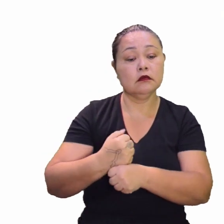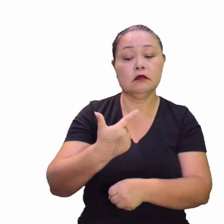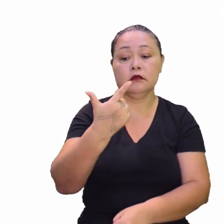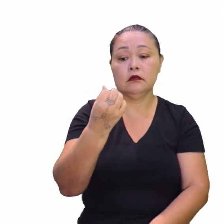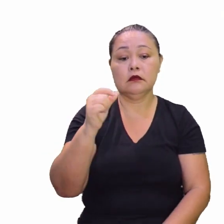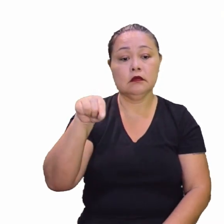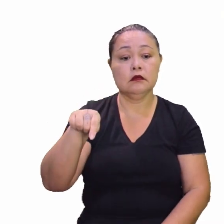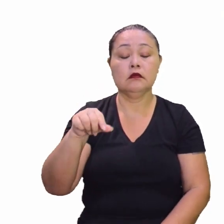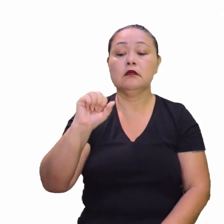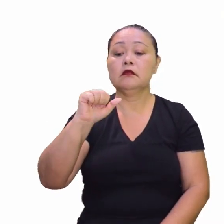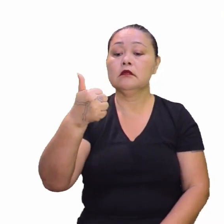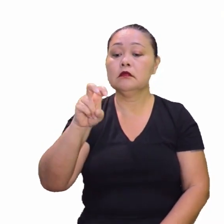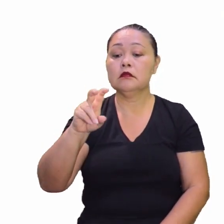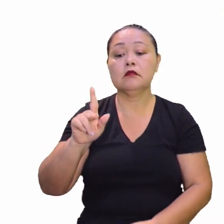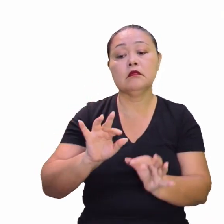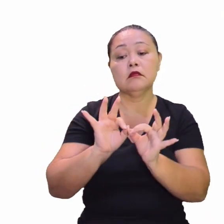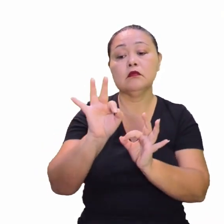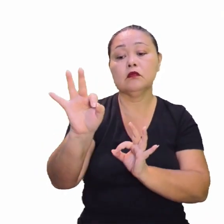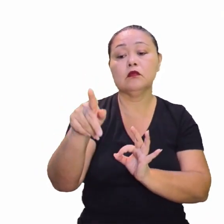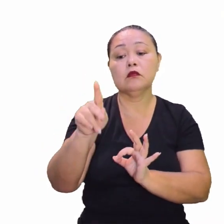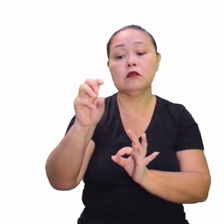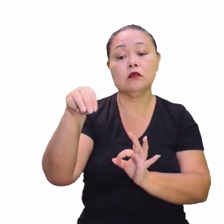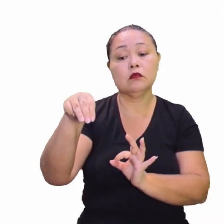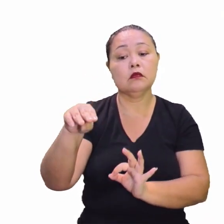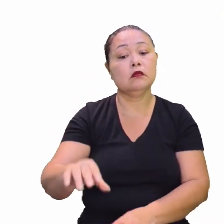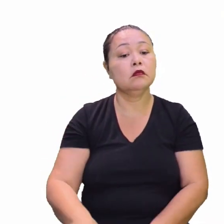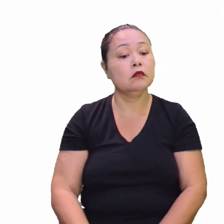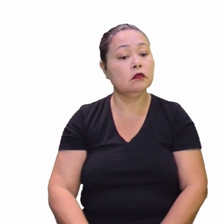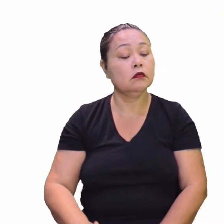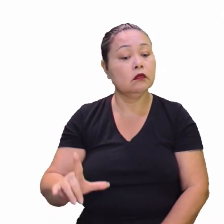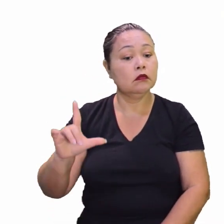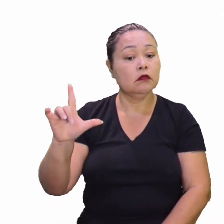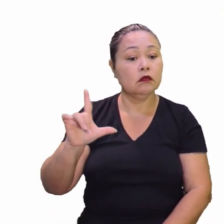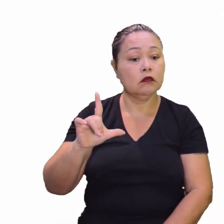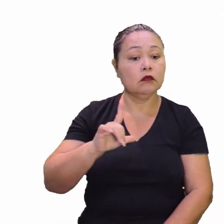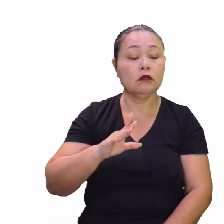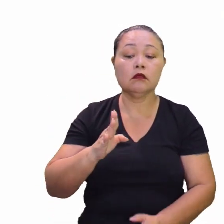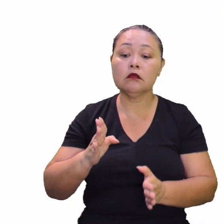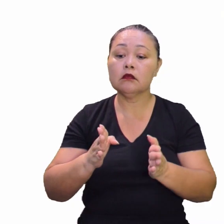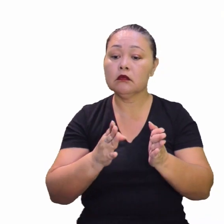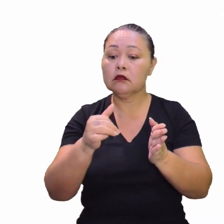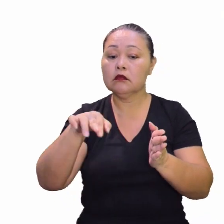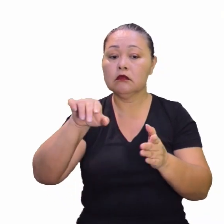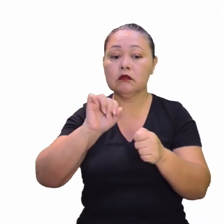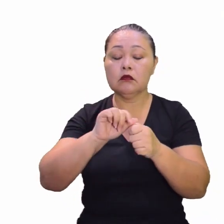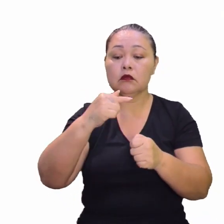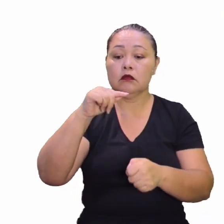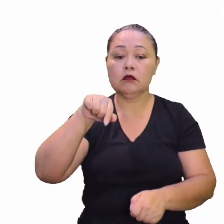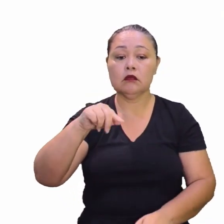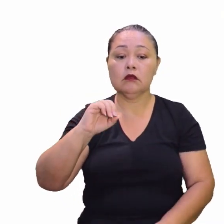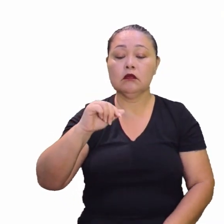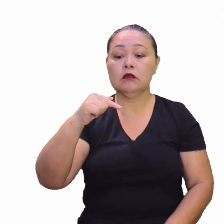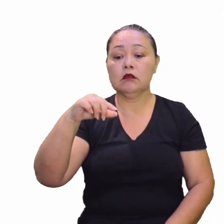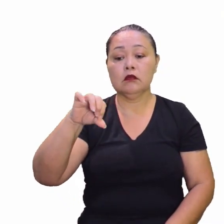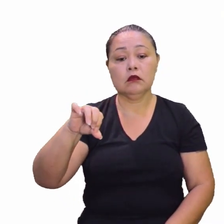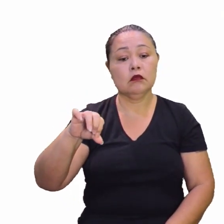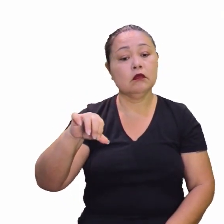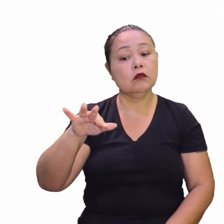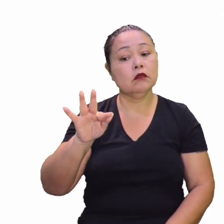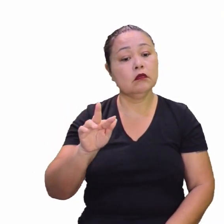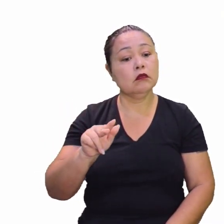de 26.815 quilômetros. Muito bem. Então, a gente tem leito natural.